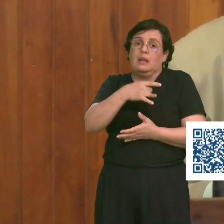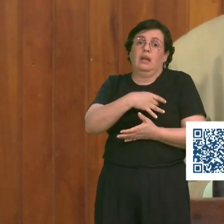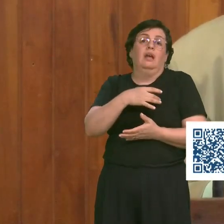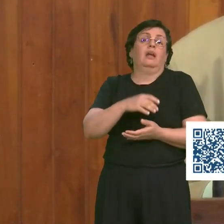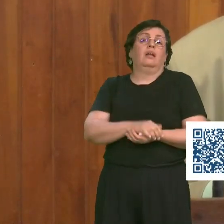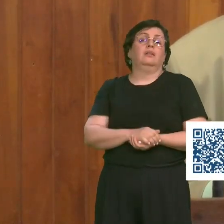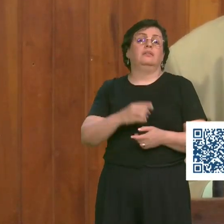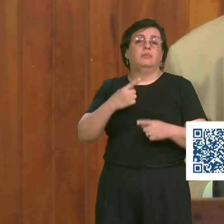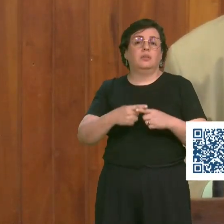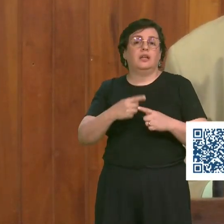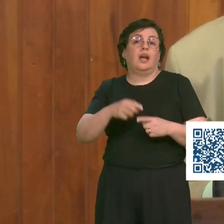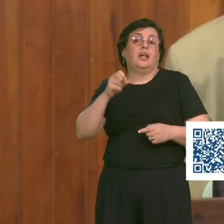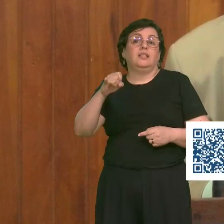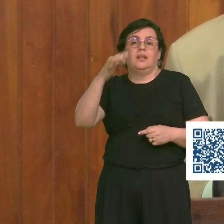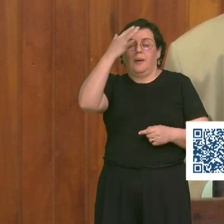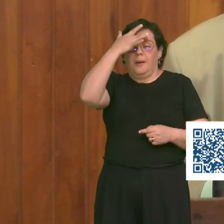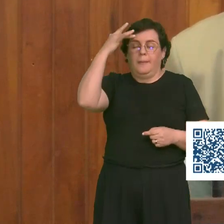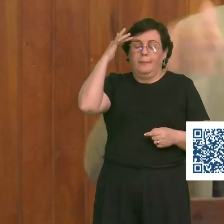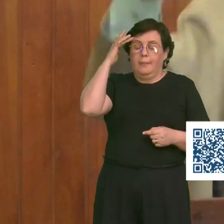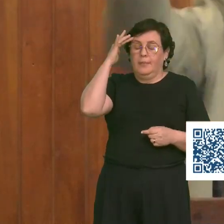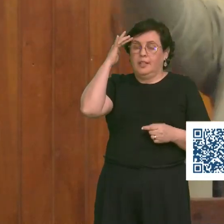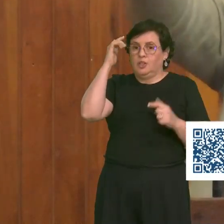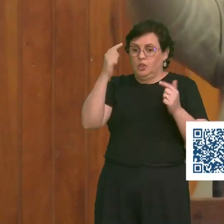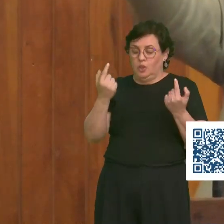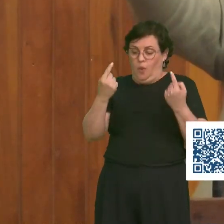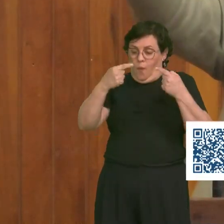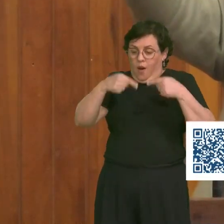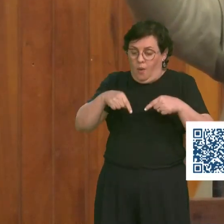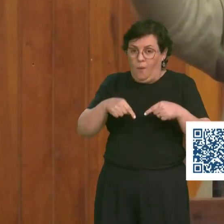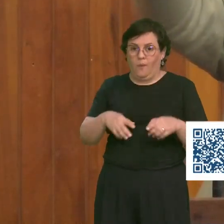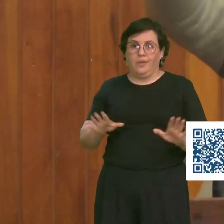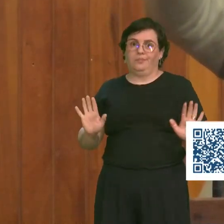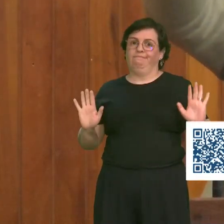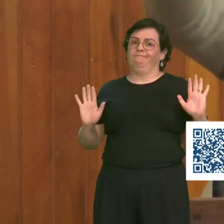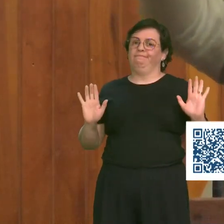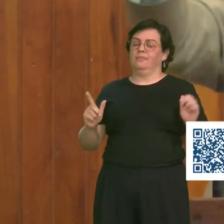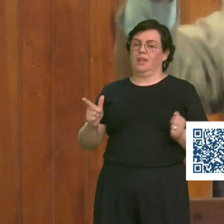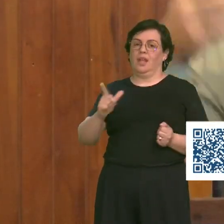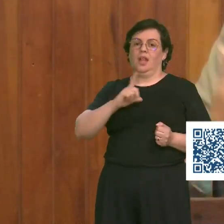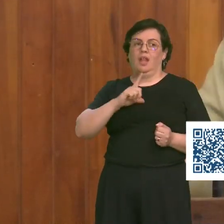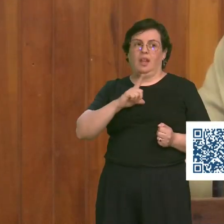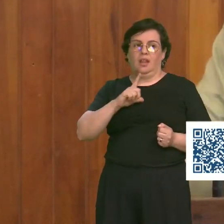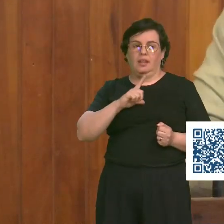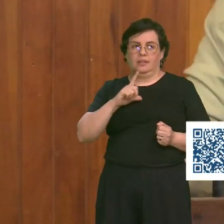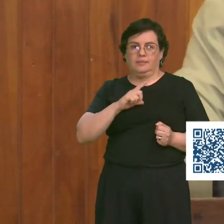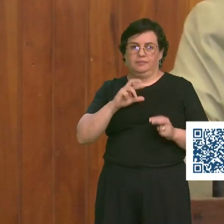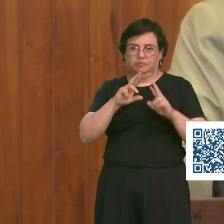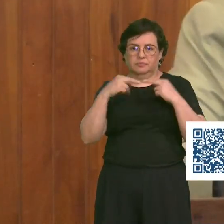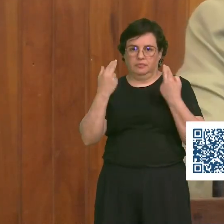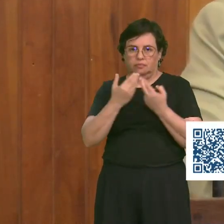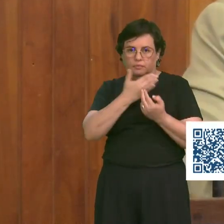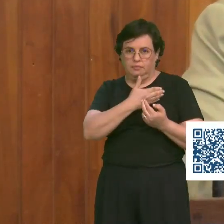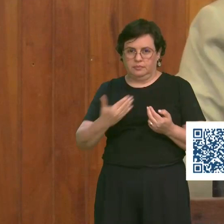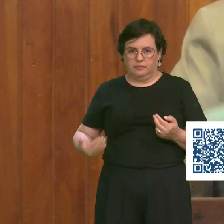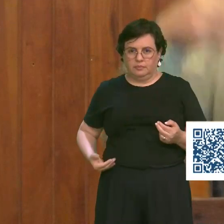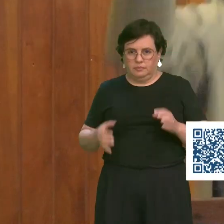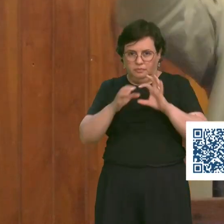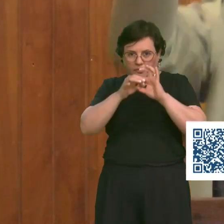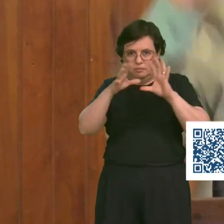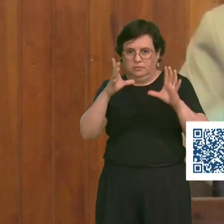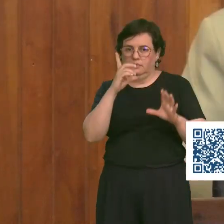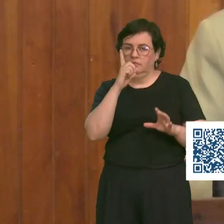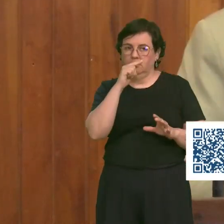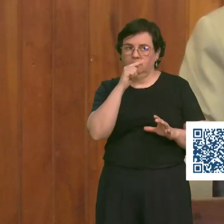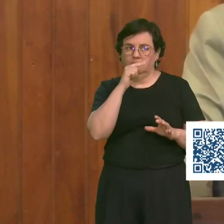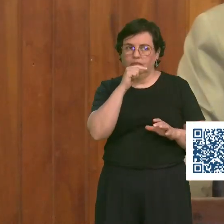ai daquele que se levantar ué teve a audiência pública da concessão do DAE um servidor que é dirigente